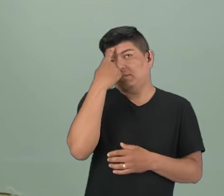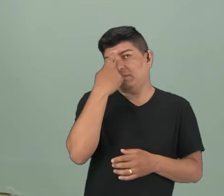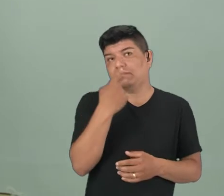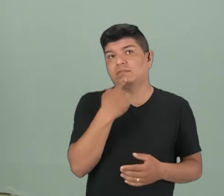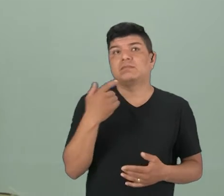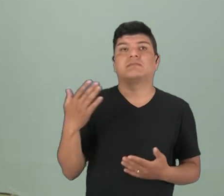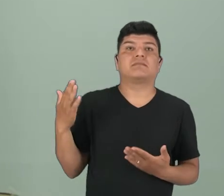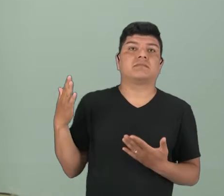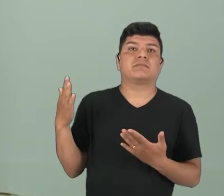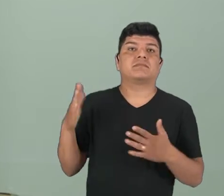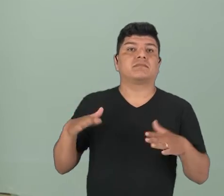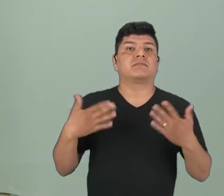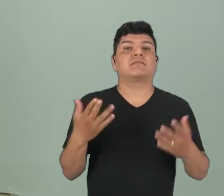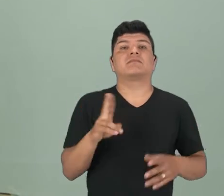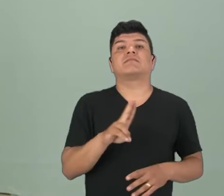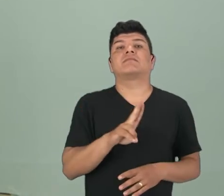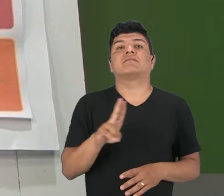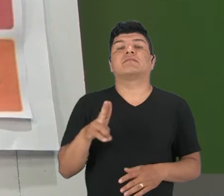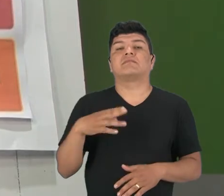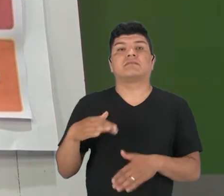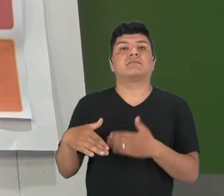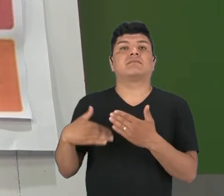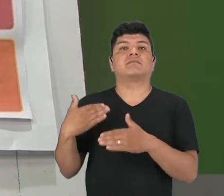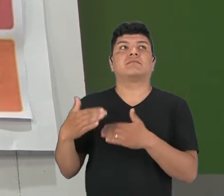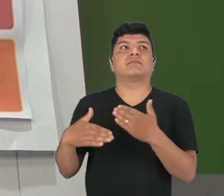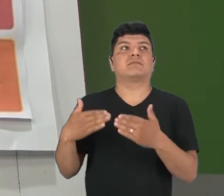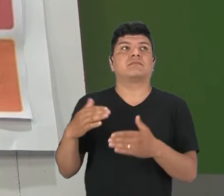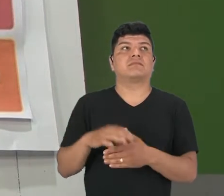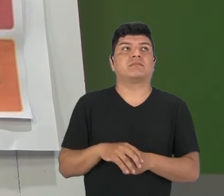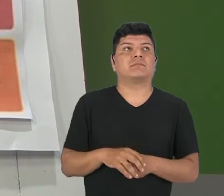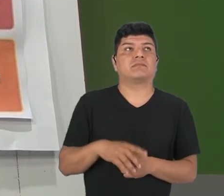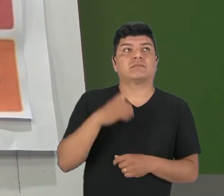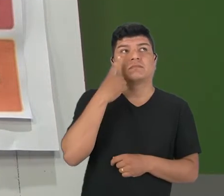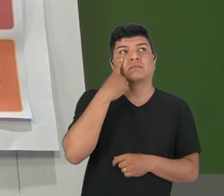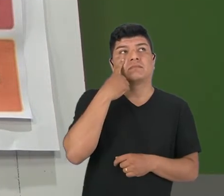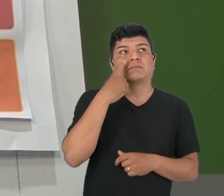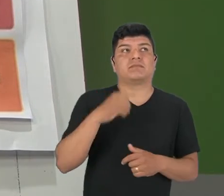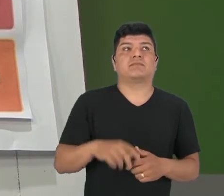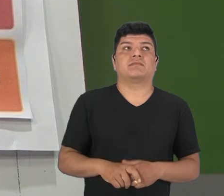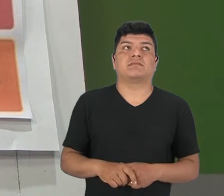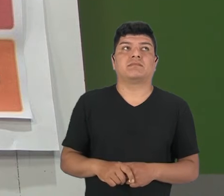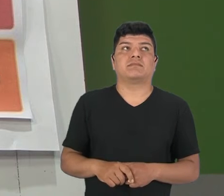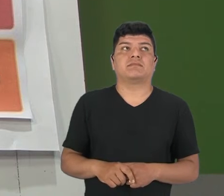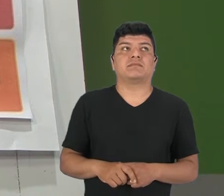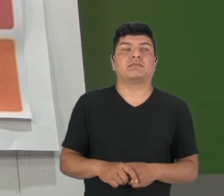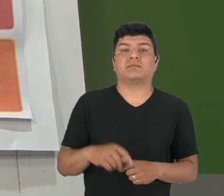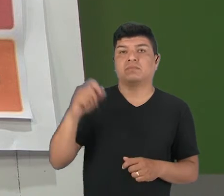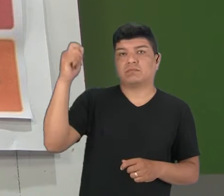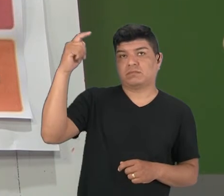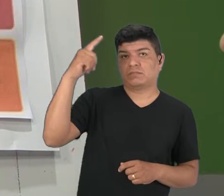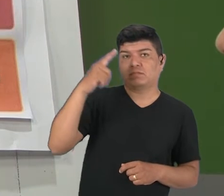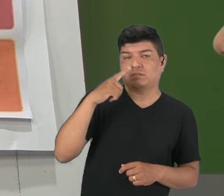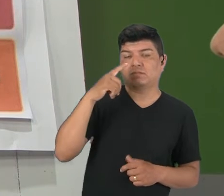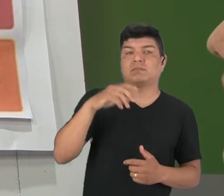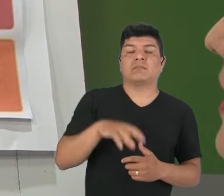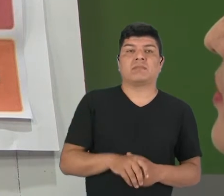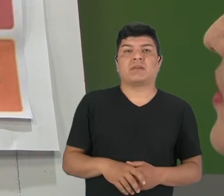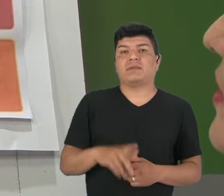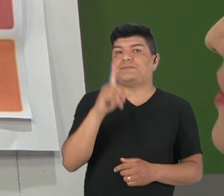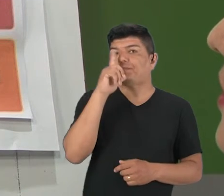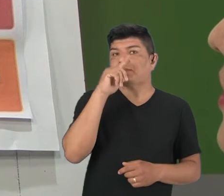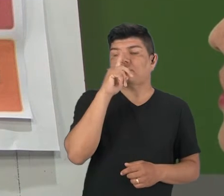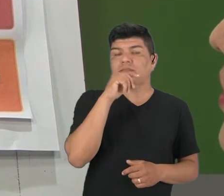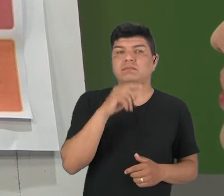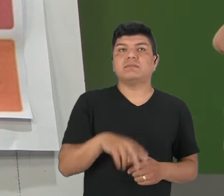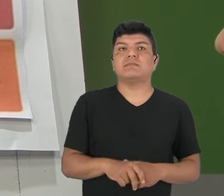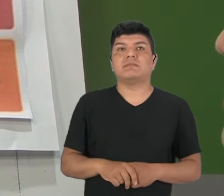foto, qual é o nome desse processo? Vamos lá, só olhando essa foto aqui, ó. A gente vê a luz solar, a